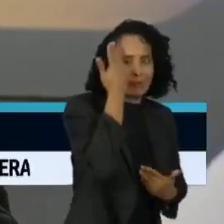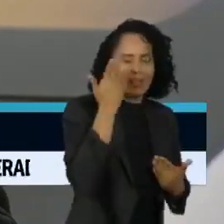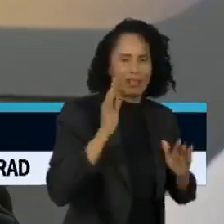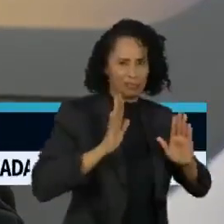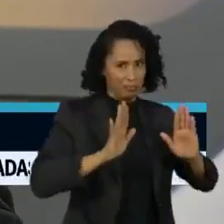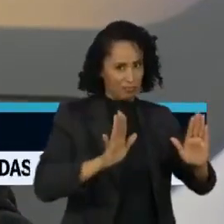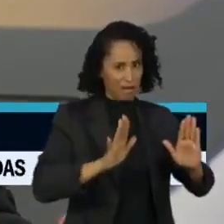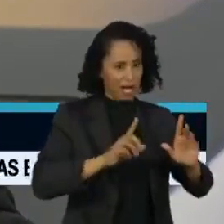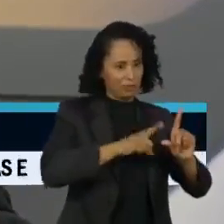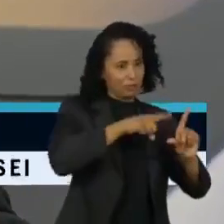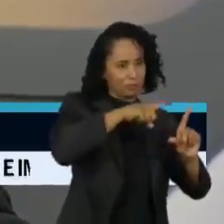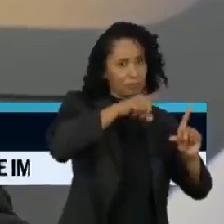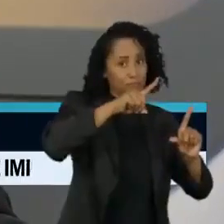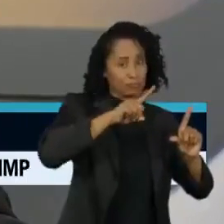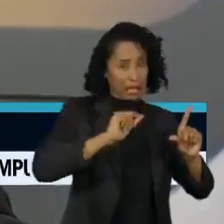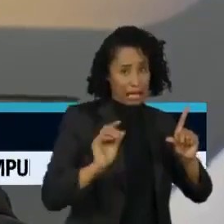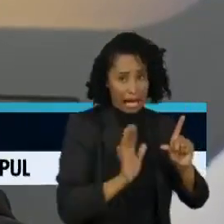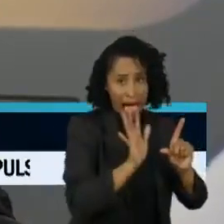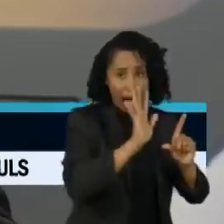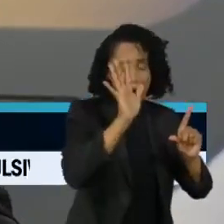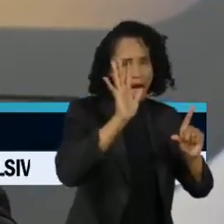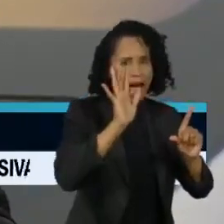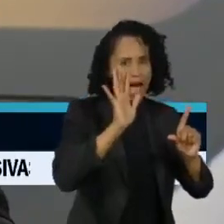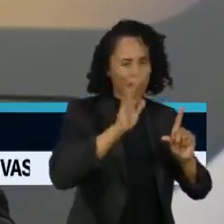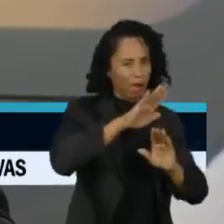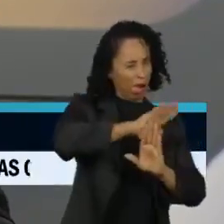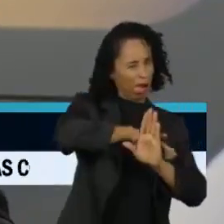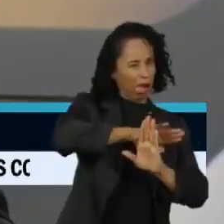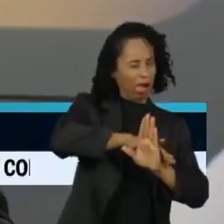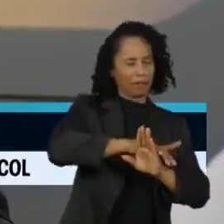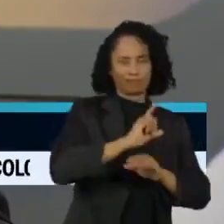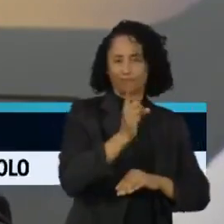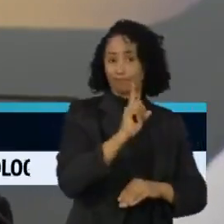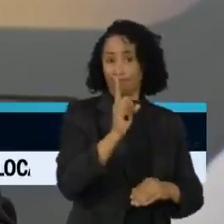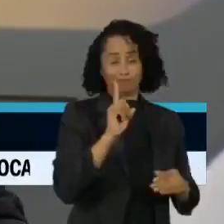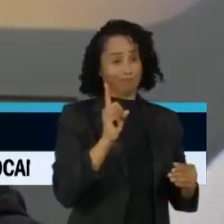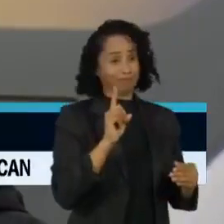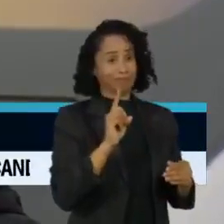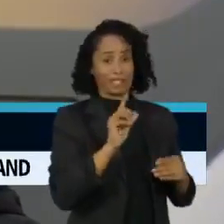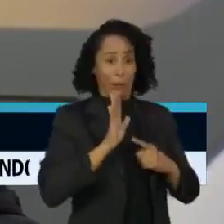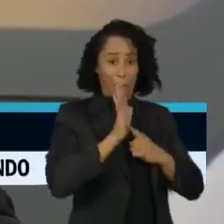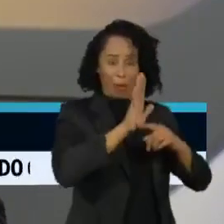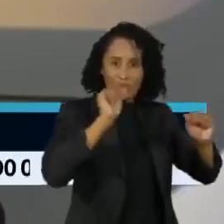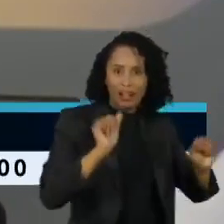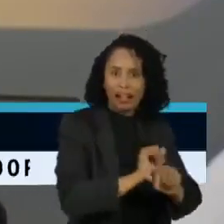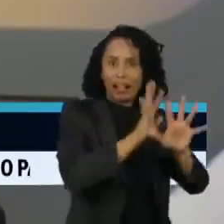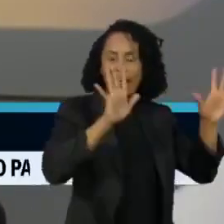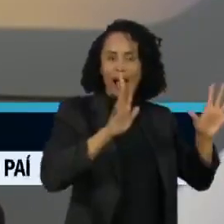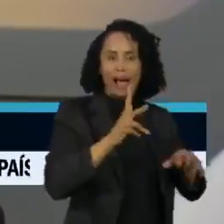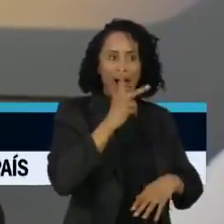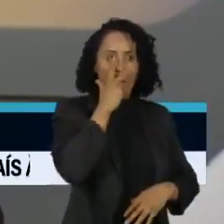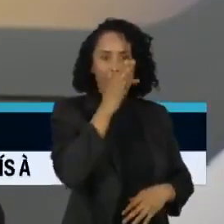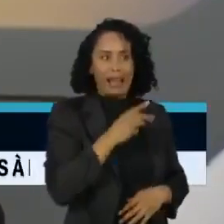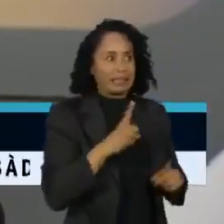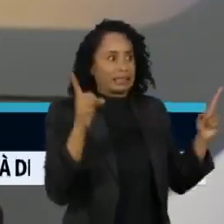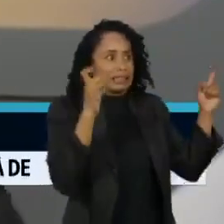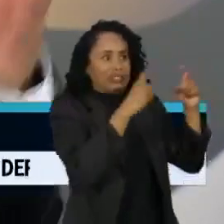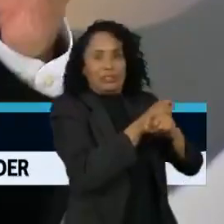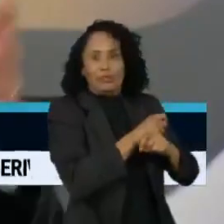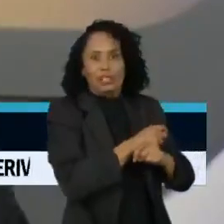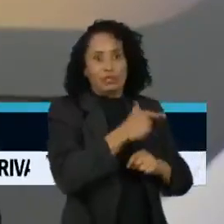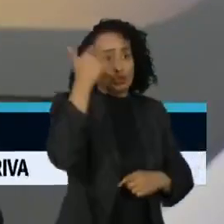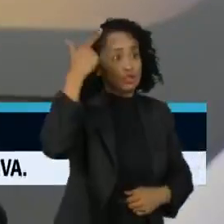coisa de fundo, mas para nós que vivemos, é semelhante a você ter vivido uma guerra e começar a poder viver de novo.